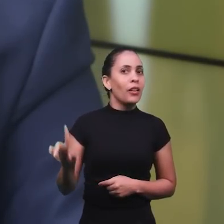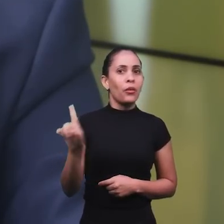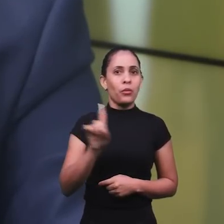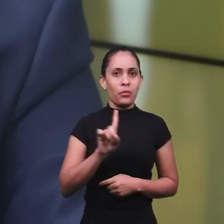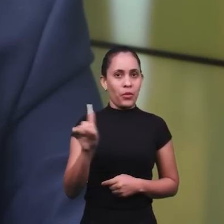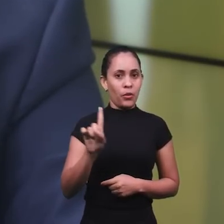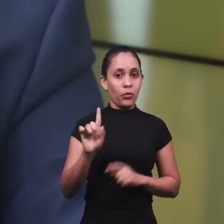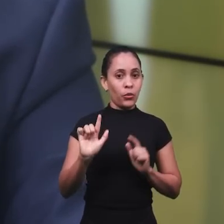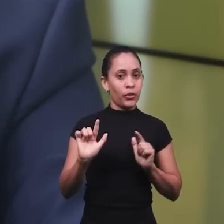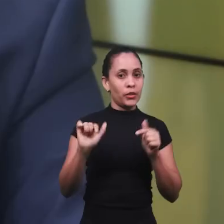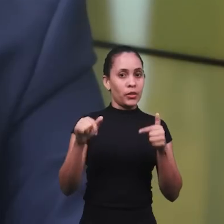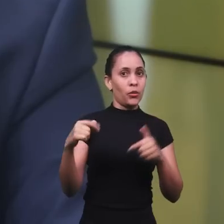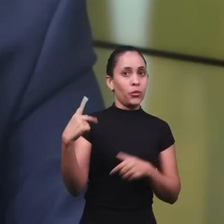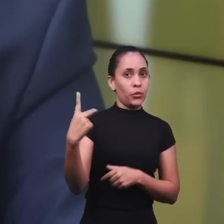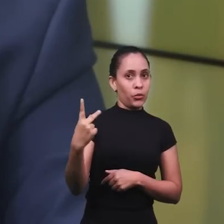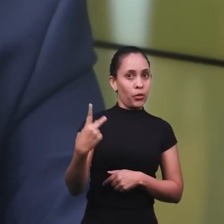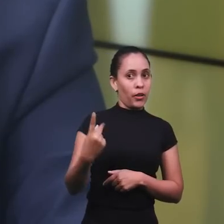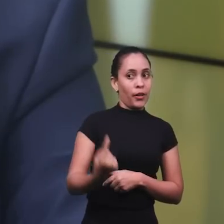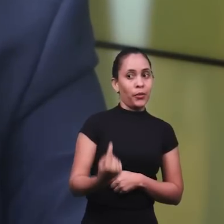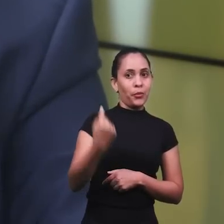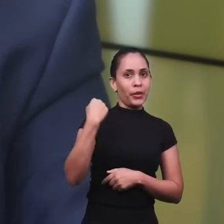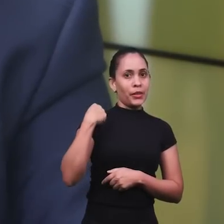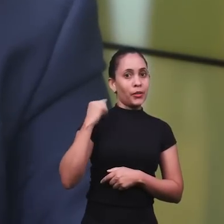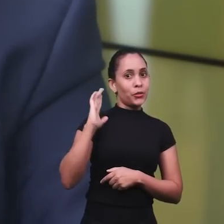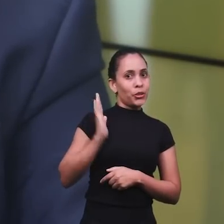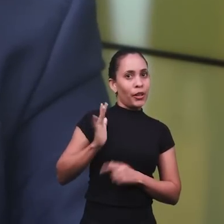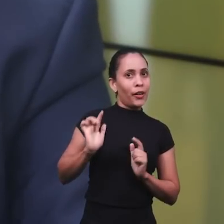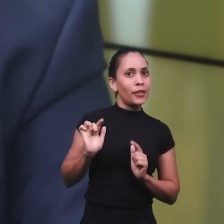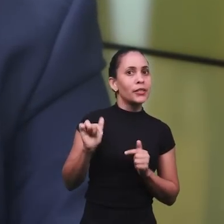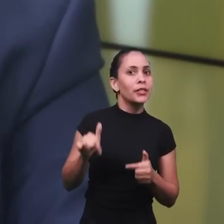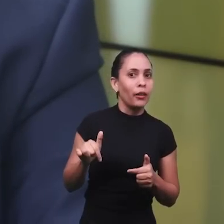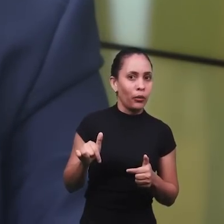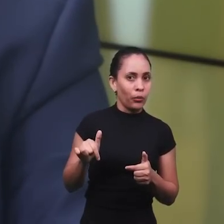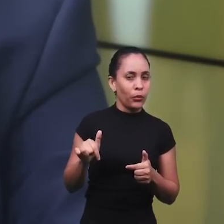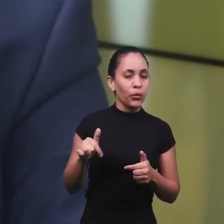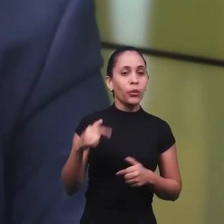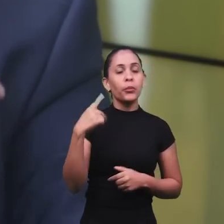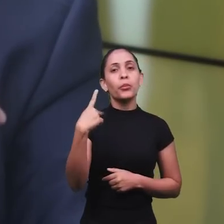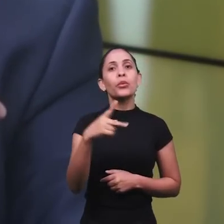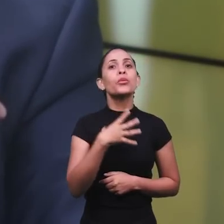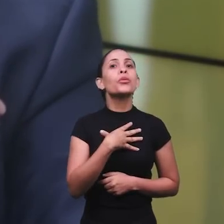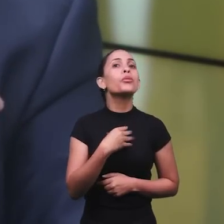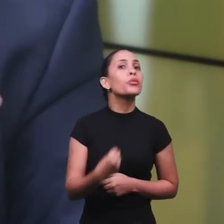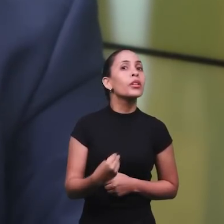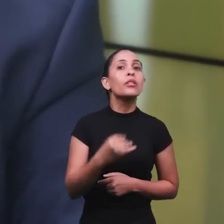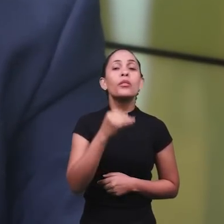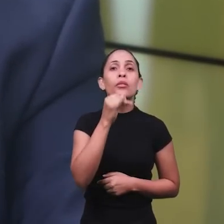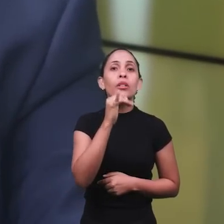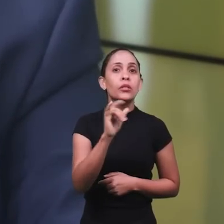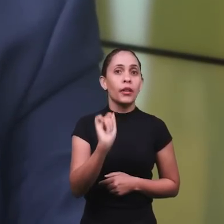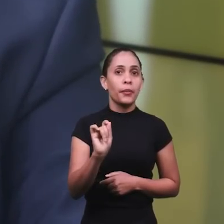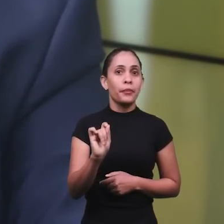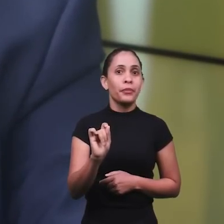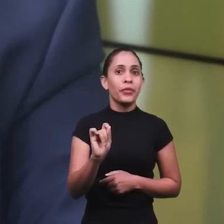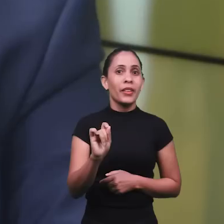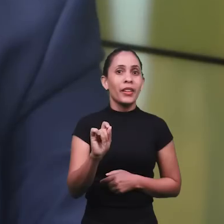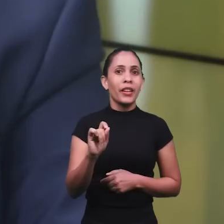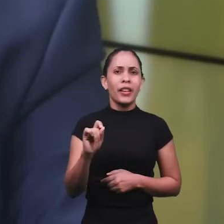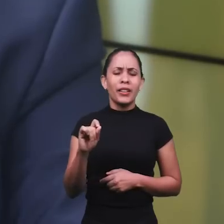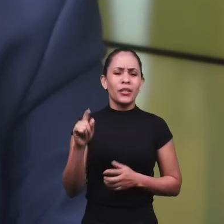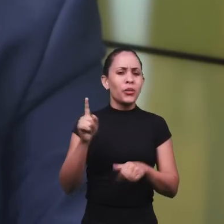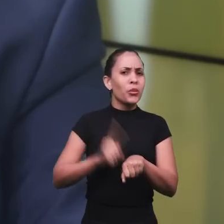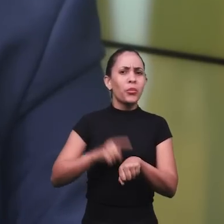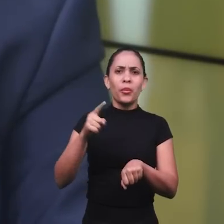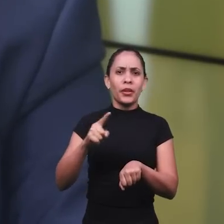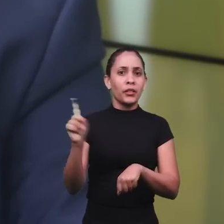você faz, é o que você já fez. O que você já fez pelo seu filho? Porque tem questões que você não